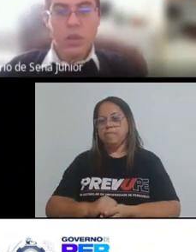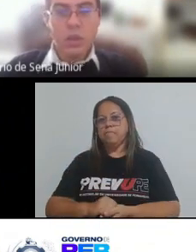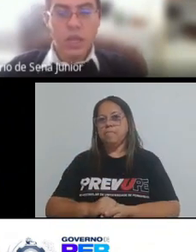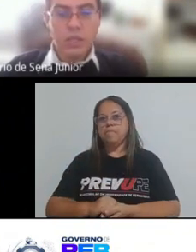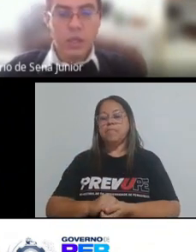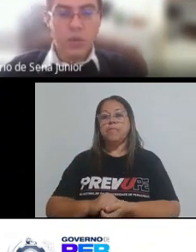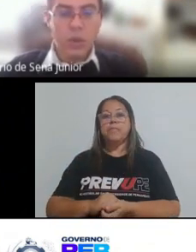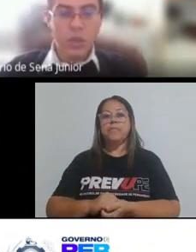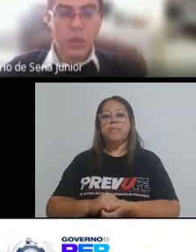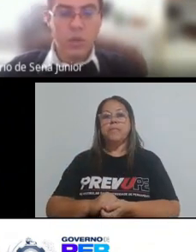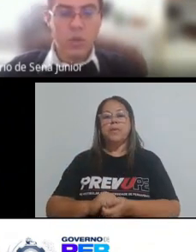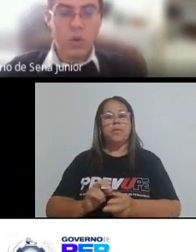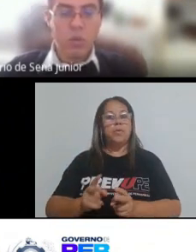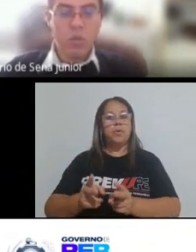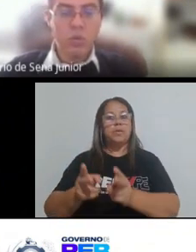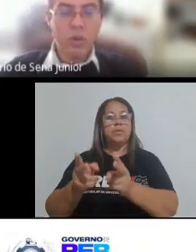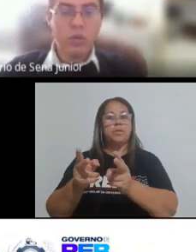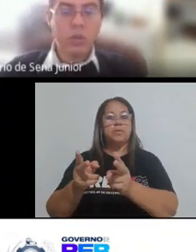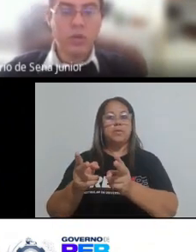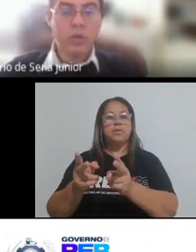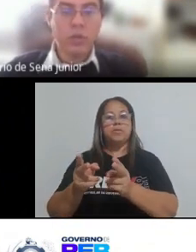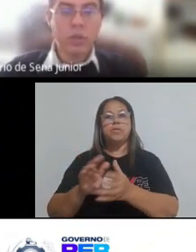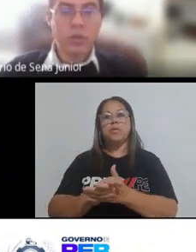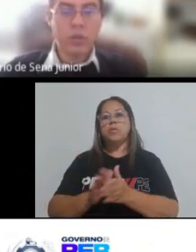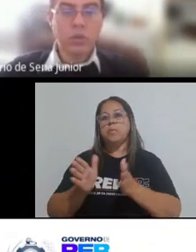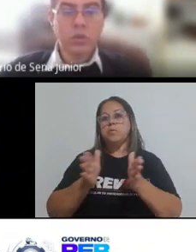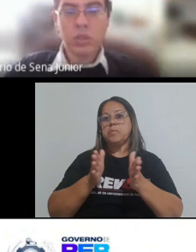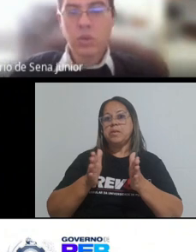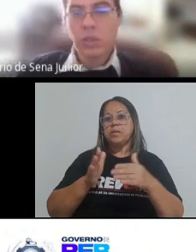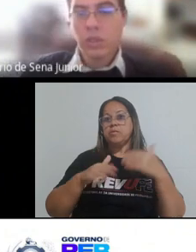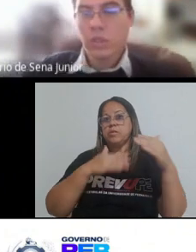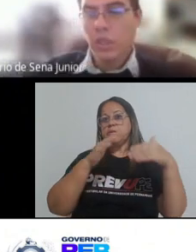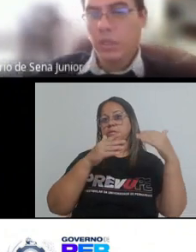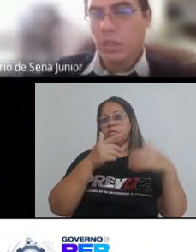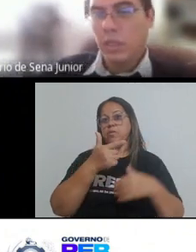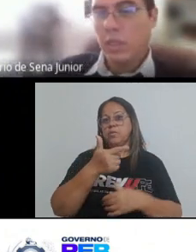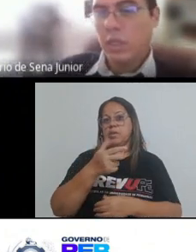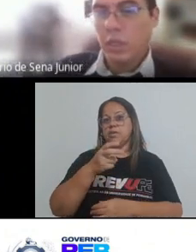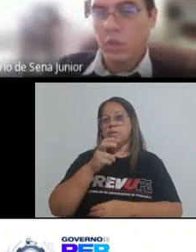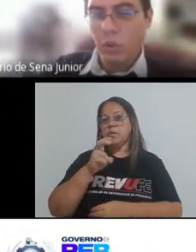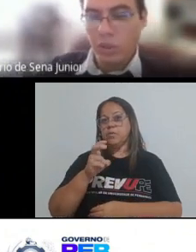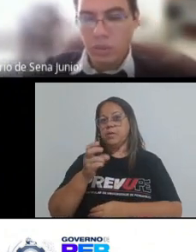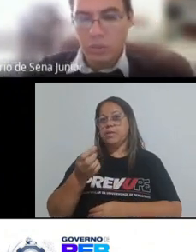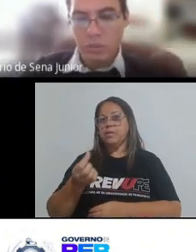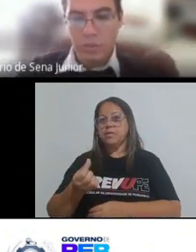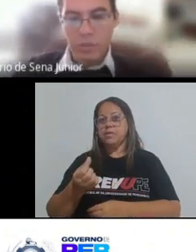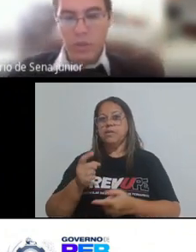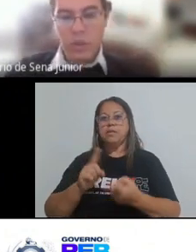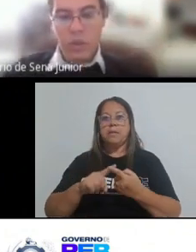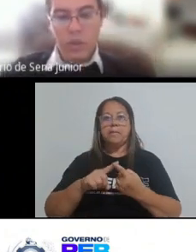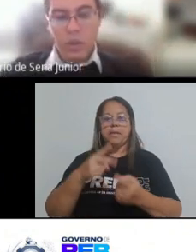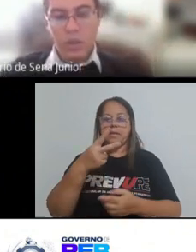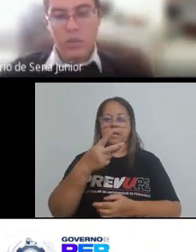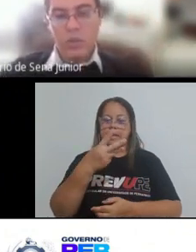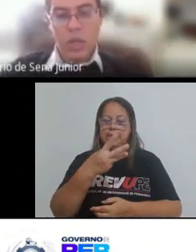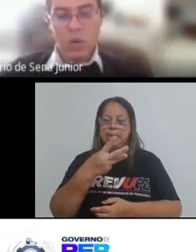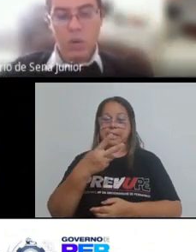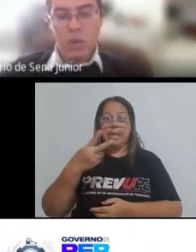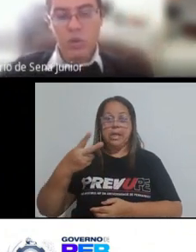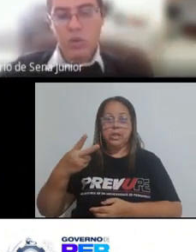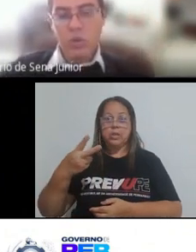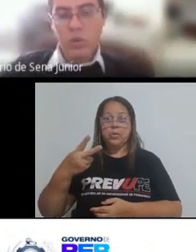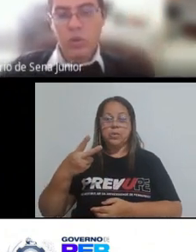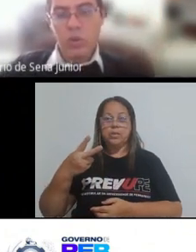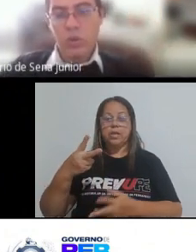Na sequência, como os períodos de revolução são 256 e 32, isso dá